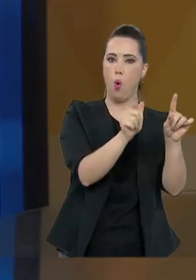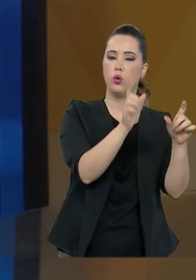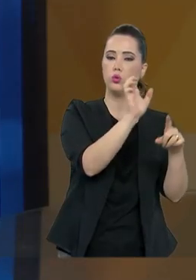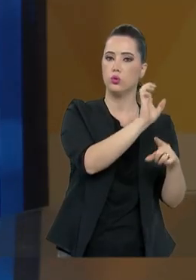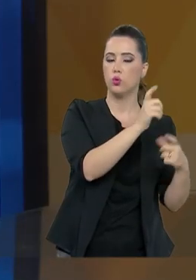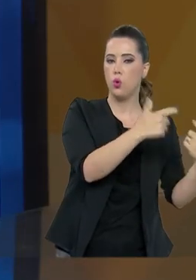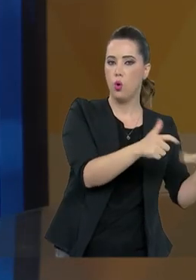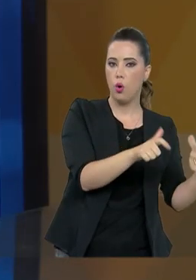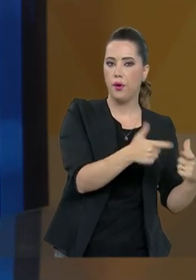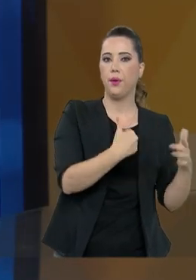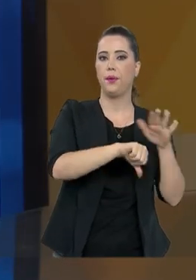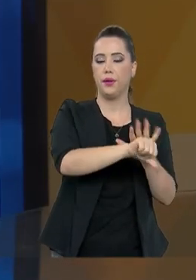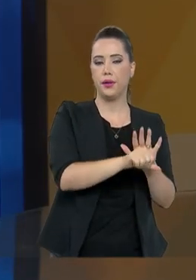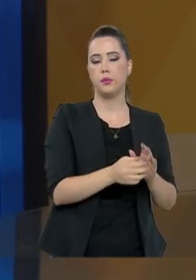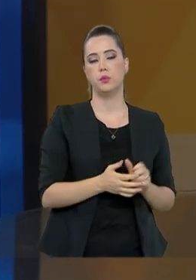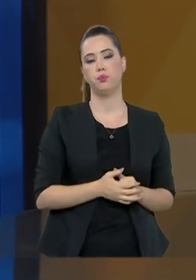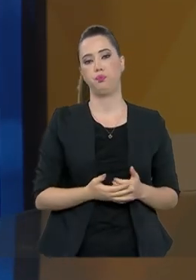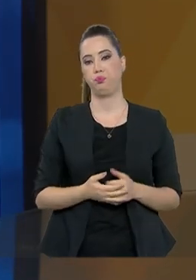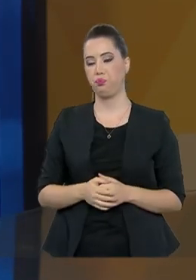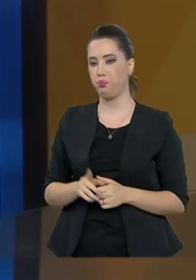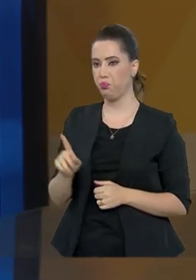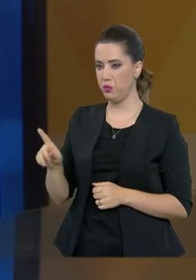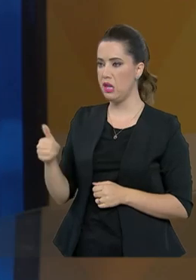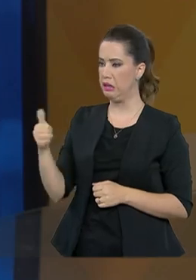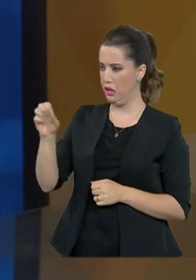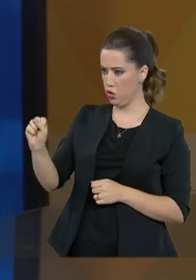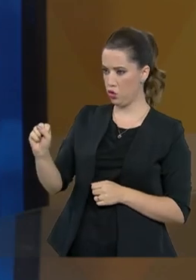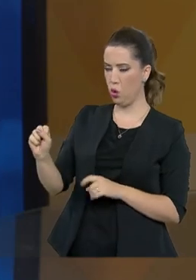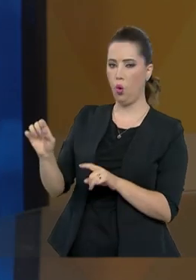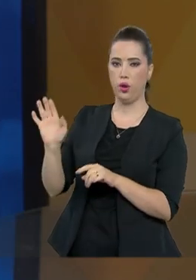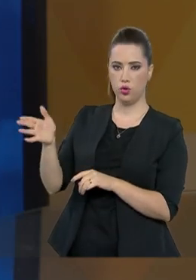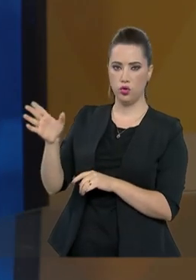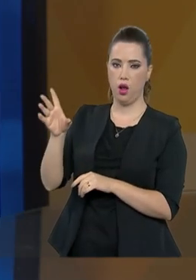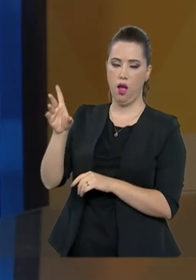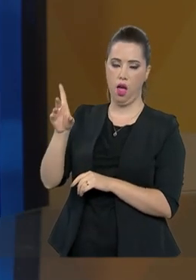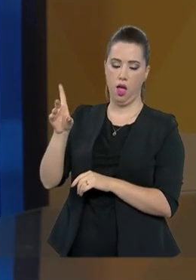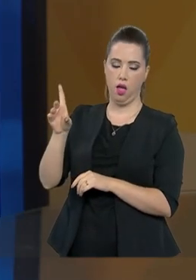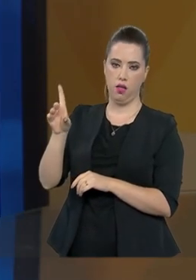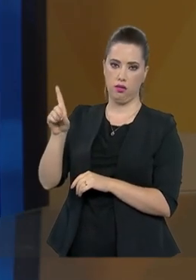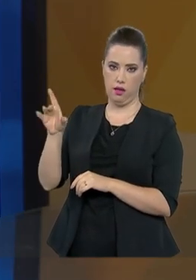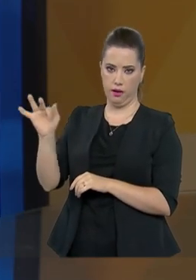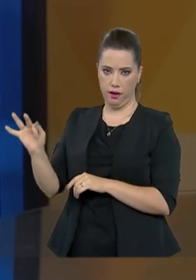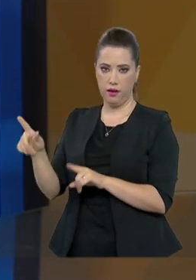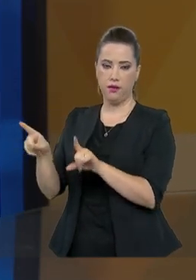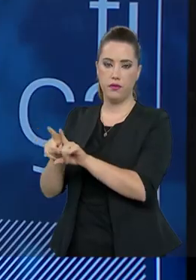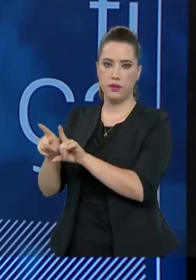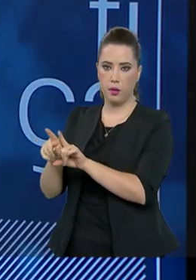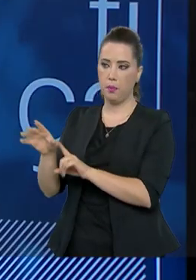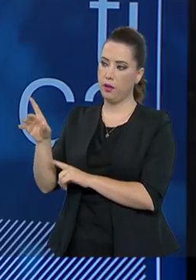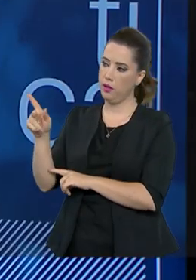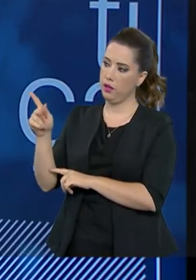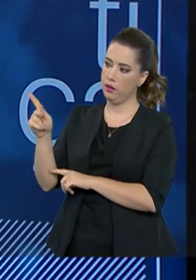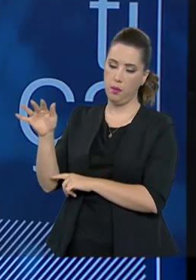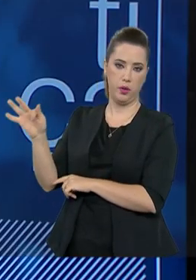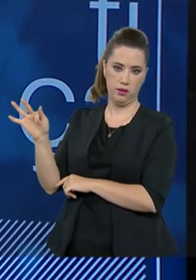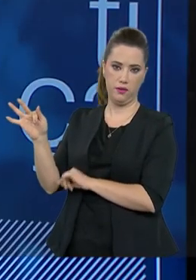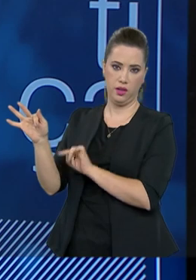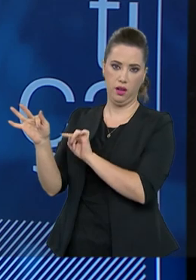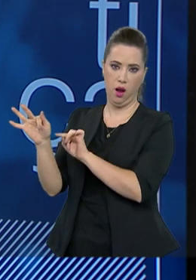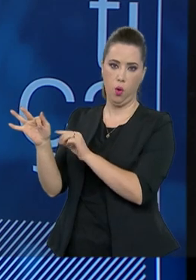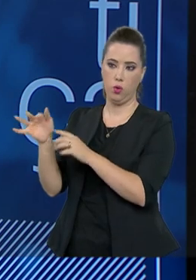São 18 laboratórios estaduais, o do Distrito Federal e o da Polícia Federal, 20 laboratórios integrados. Hoje são 20, né?